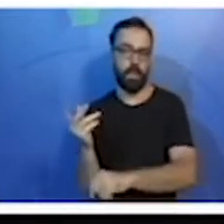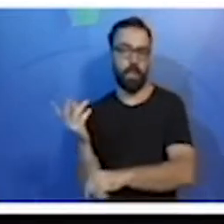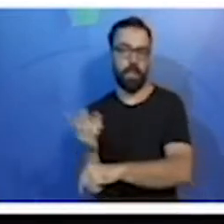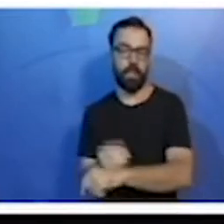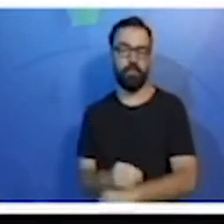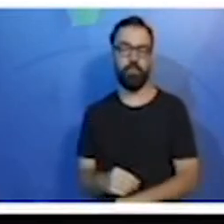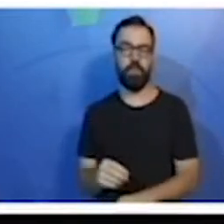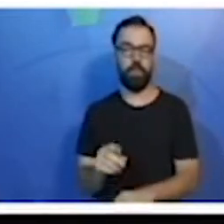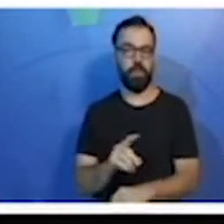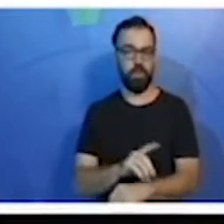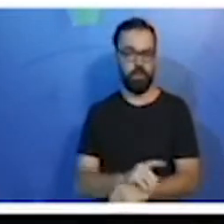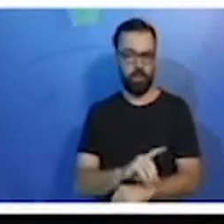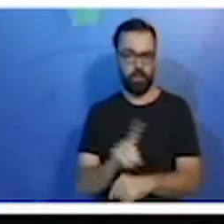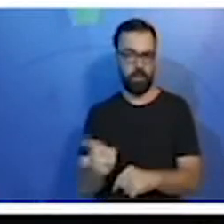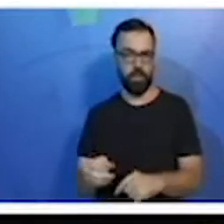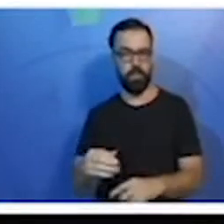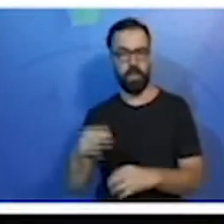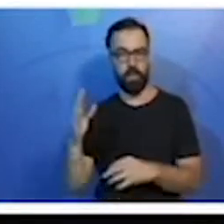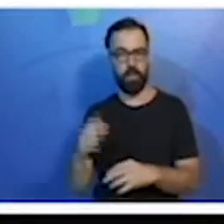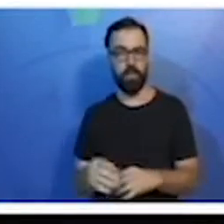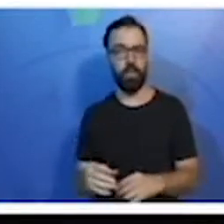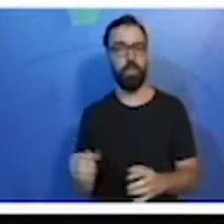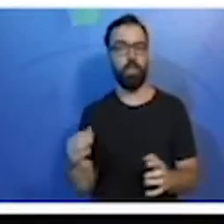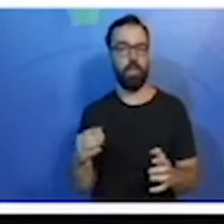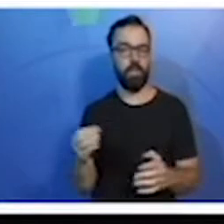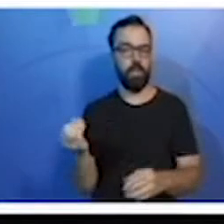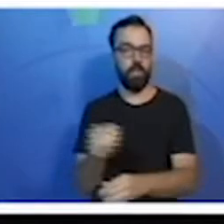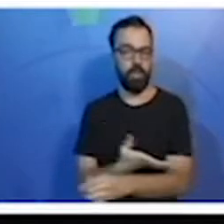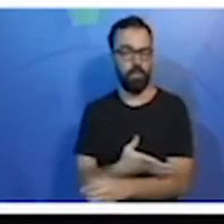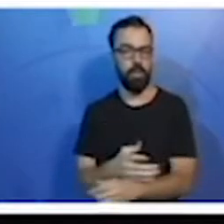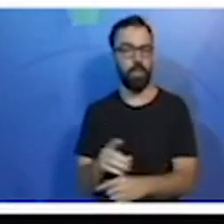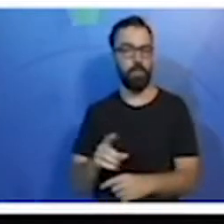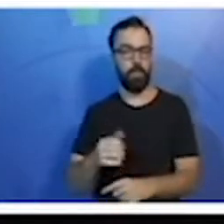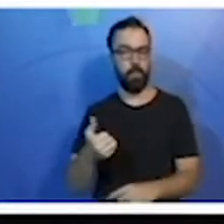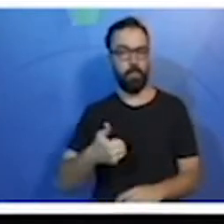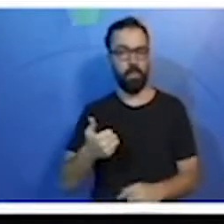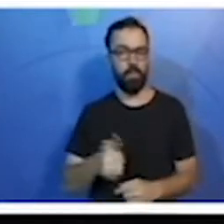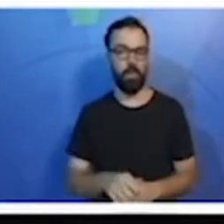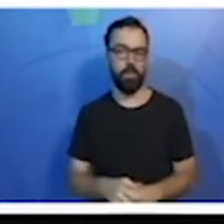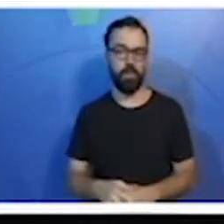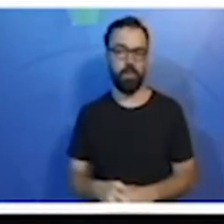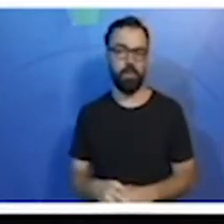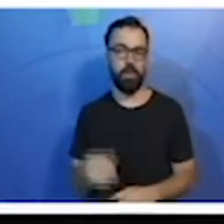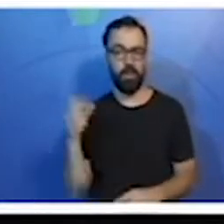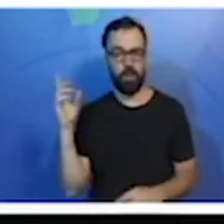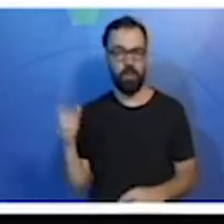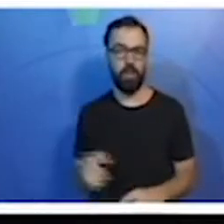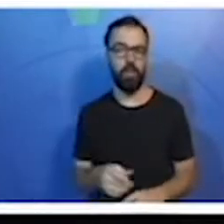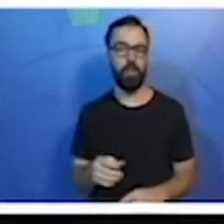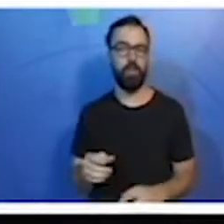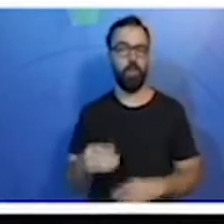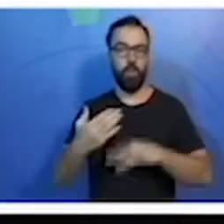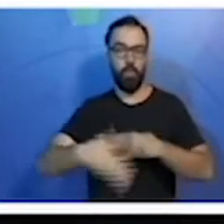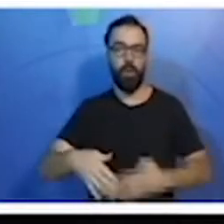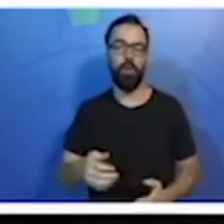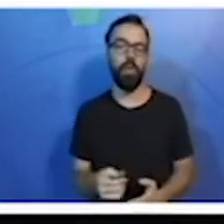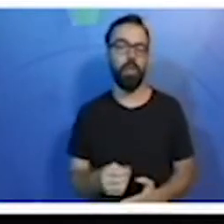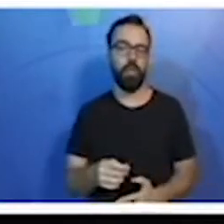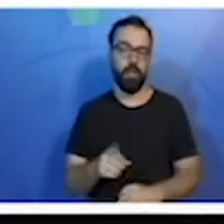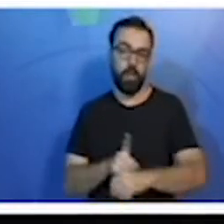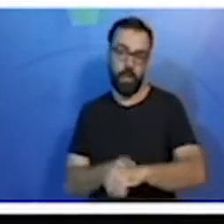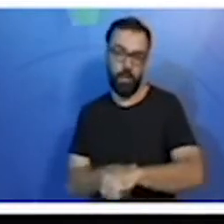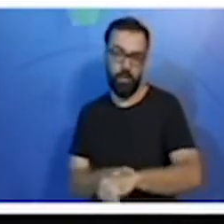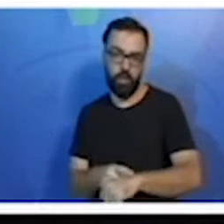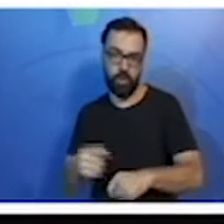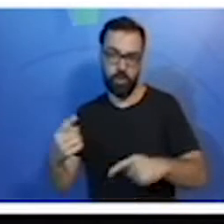competidores E aí e nós temos a prova contra o relógio na prova contra o relógio é um pouquinho diferente da